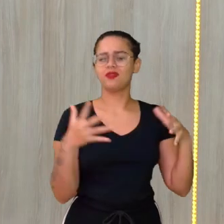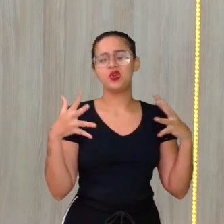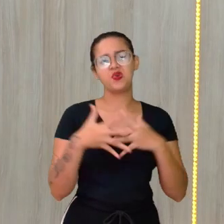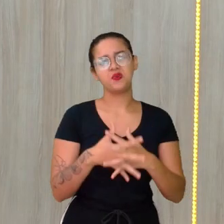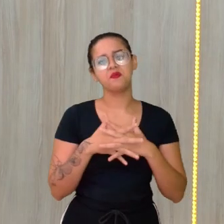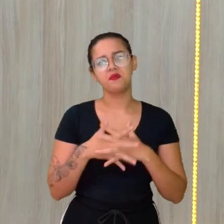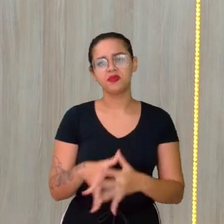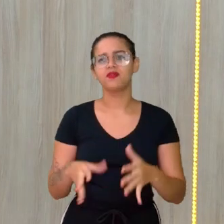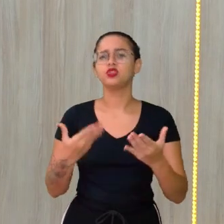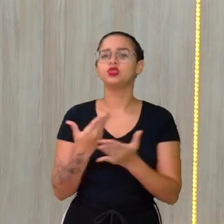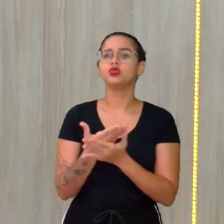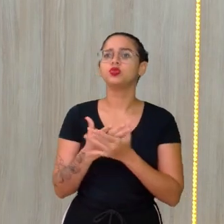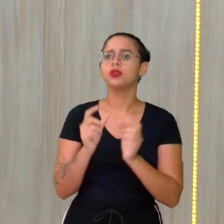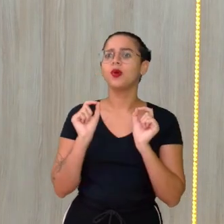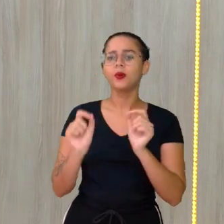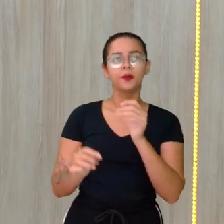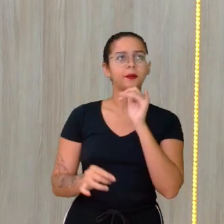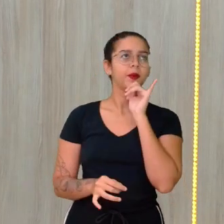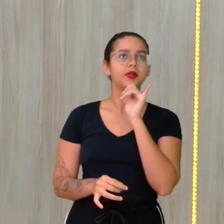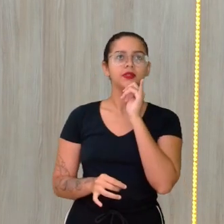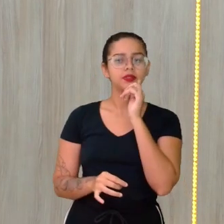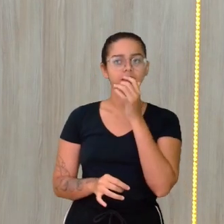por exemplo, a